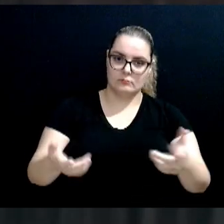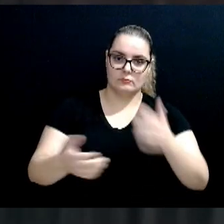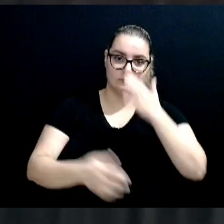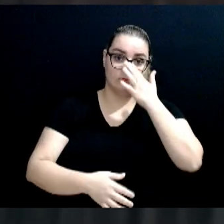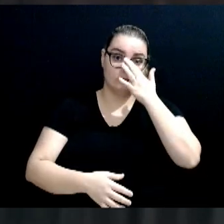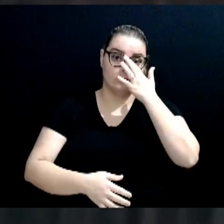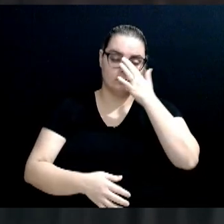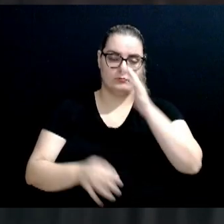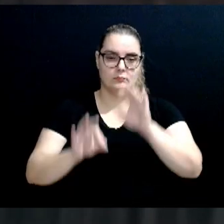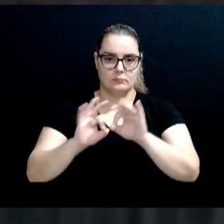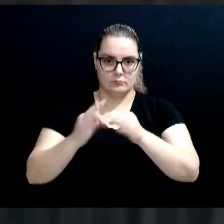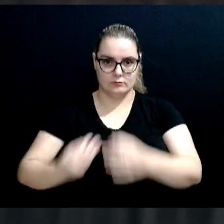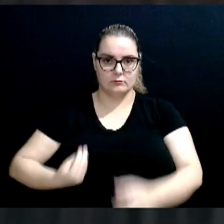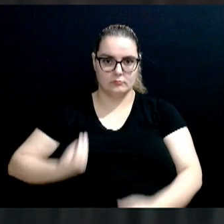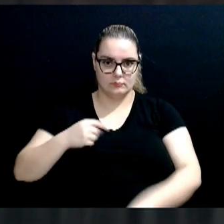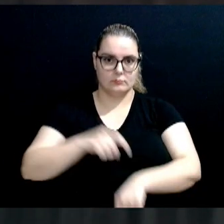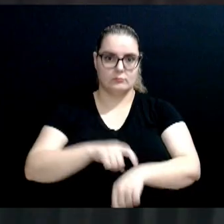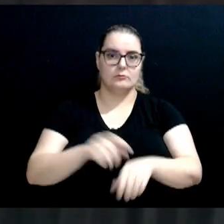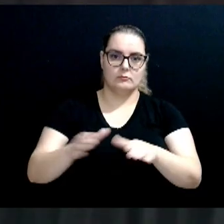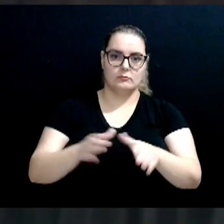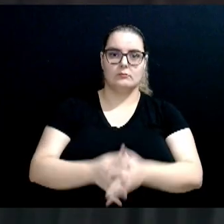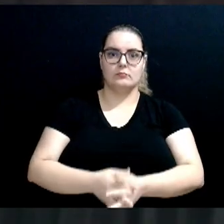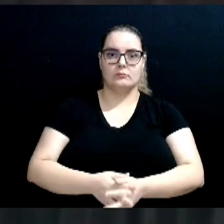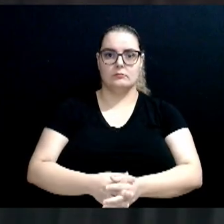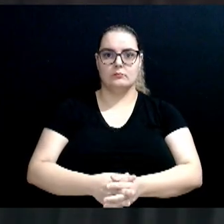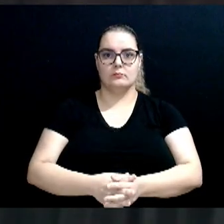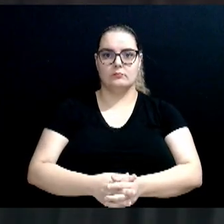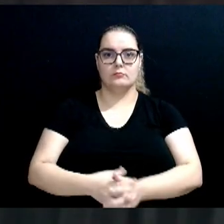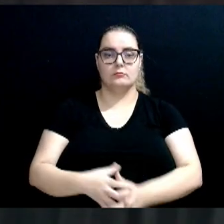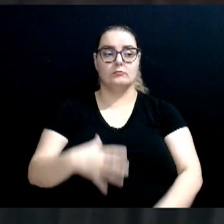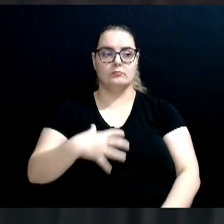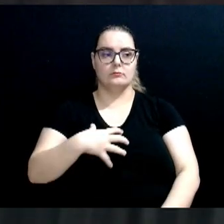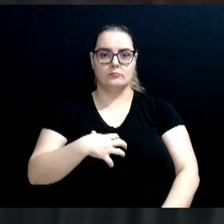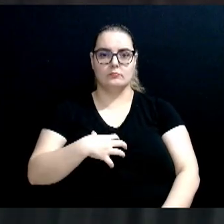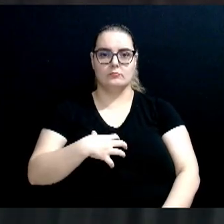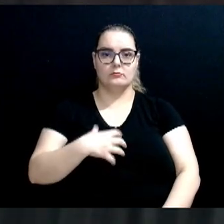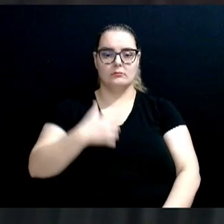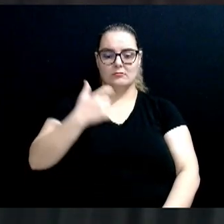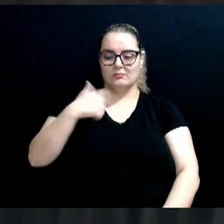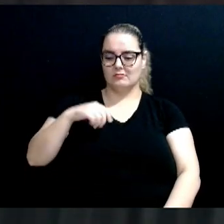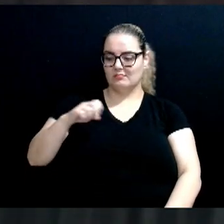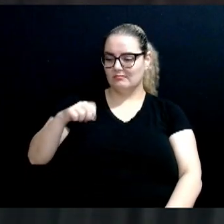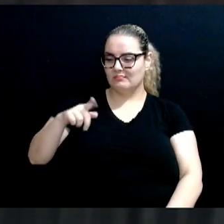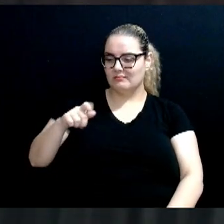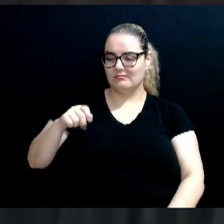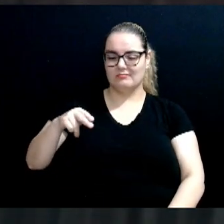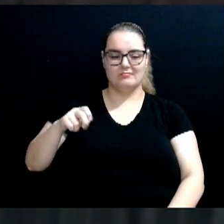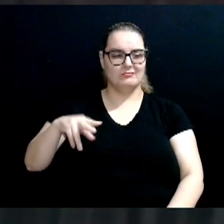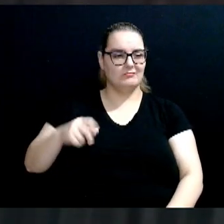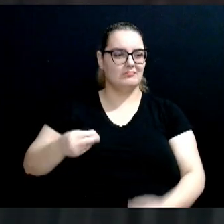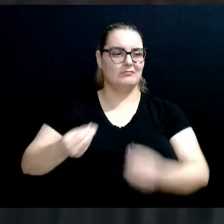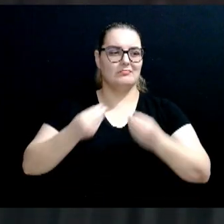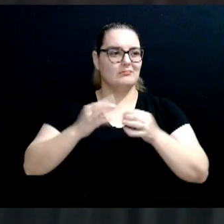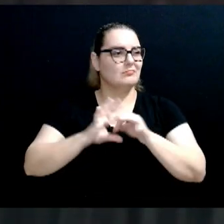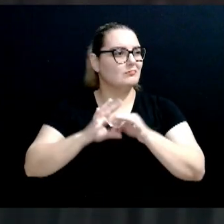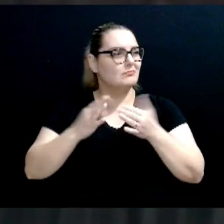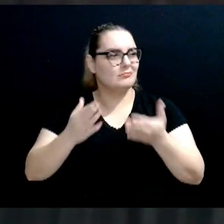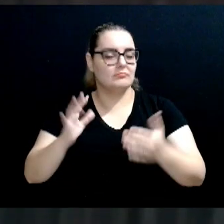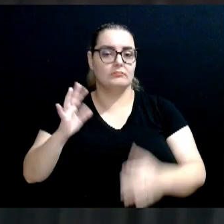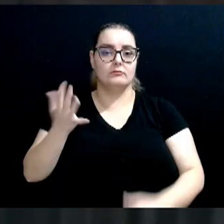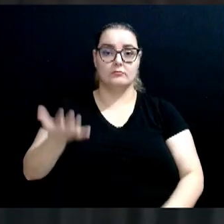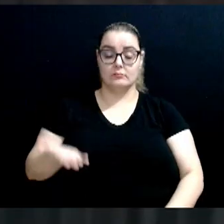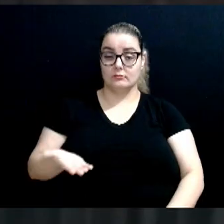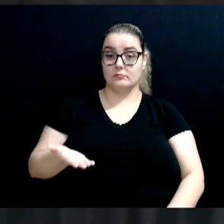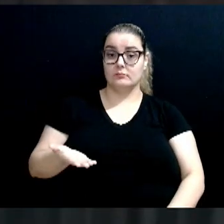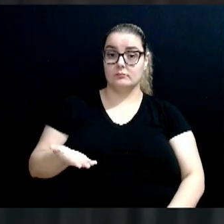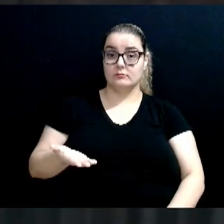essa situação, dá aquela sensação assim, poxa, eu fui enganada, como que eu permiti isso? No entanto, diante